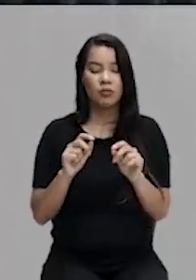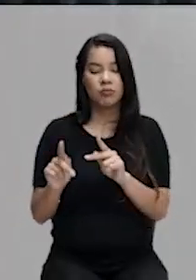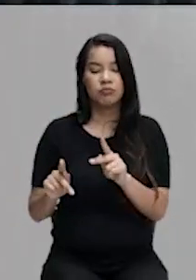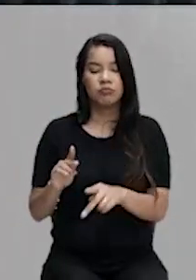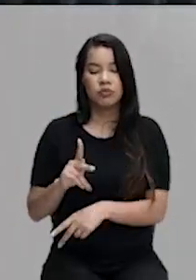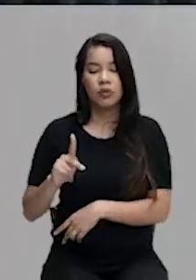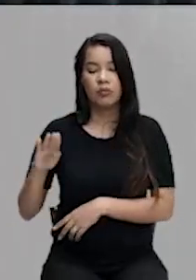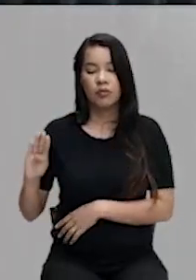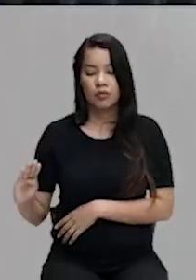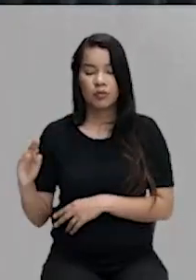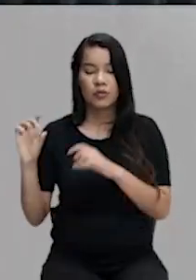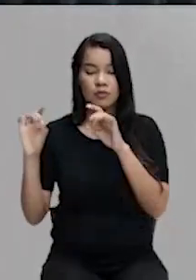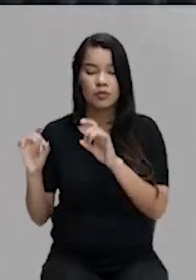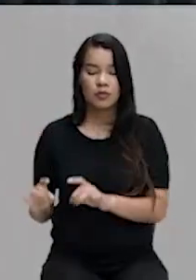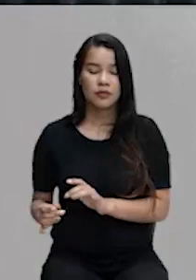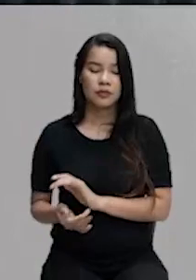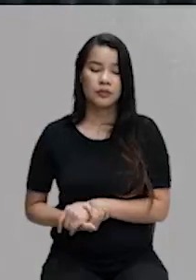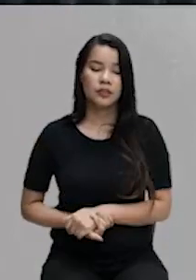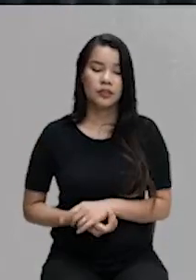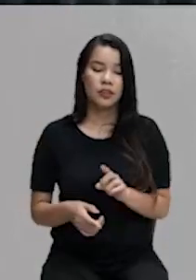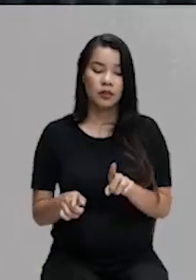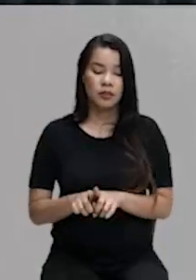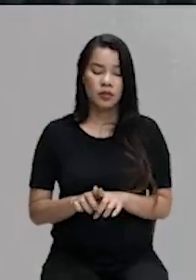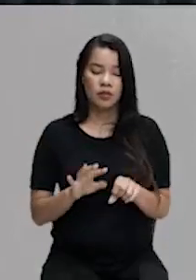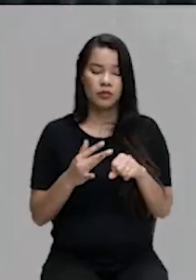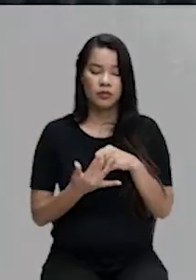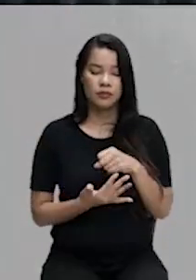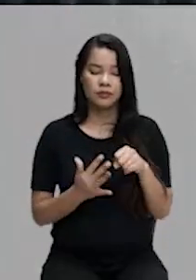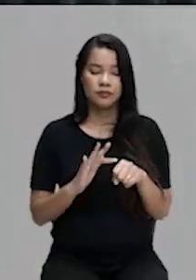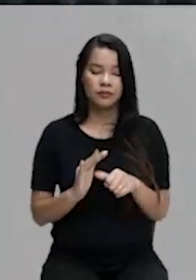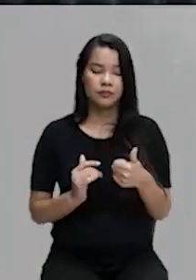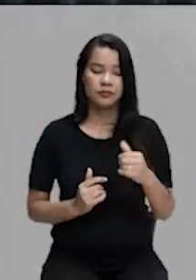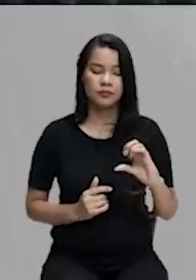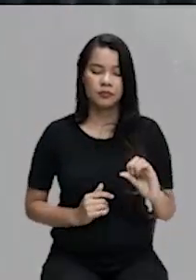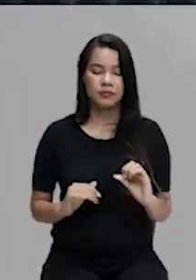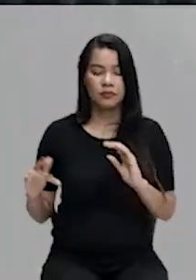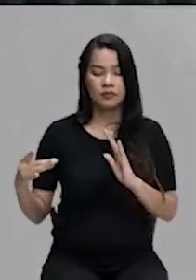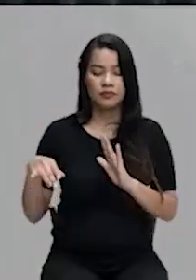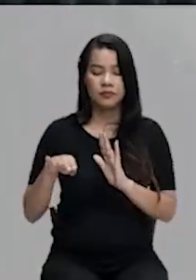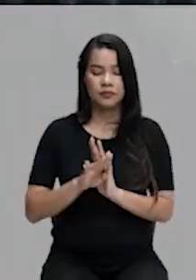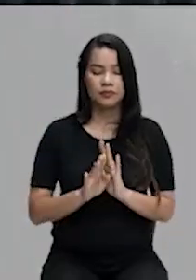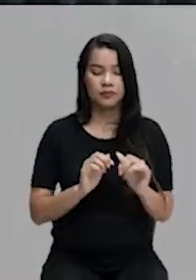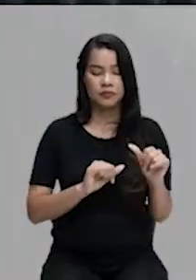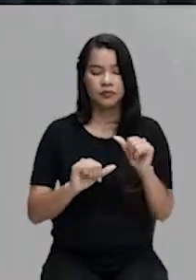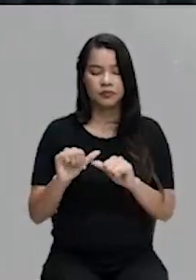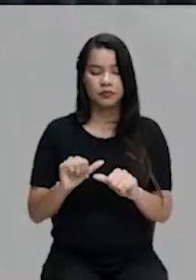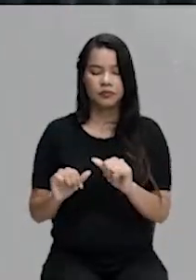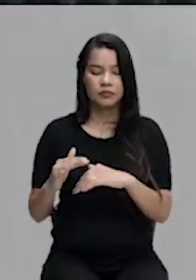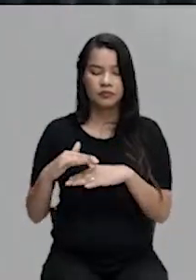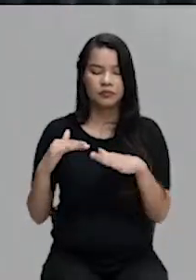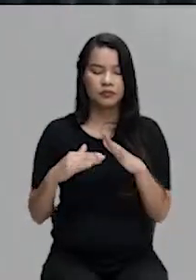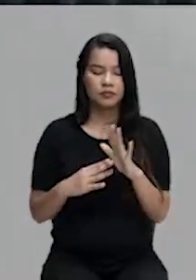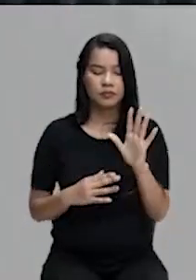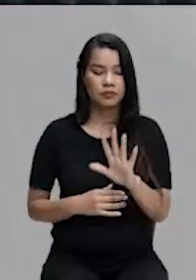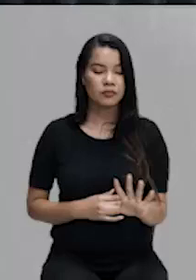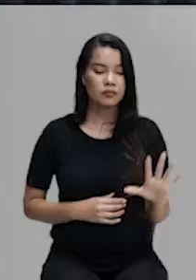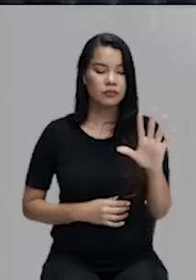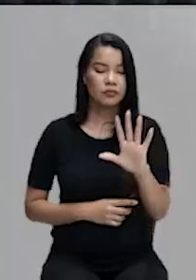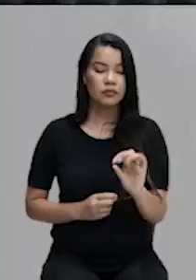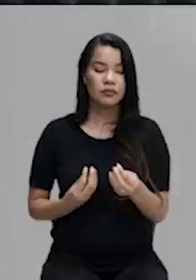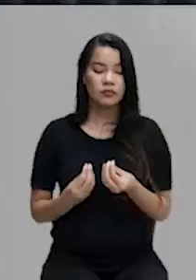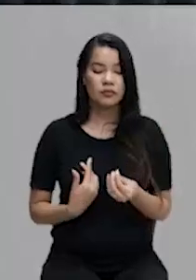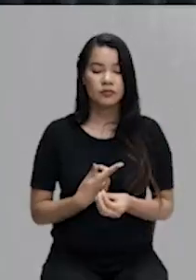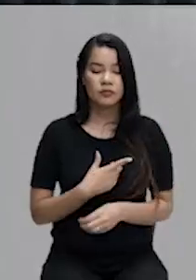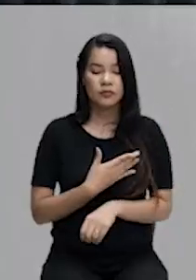objetivo específico. E a Covid-19 veio para mudar justamente todo esse cenário de como a gente se comporta em relação às